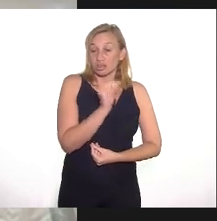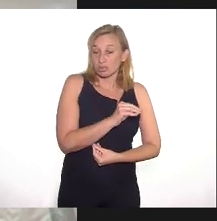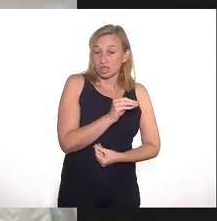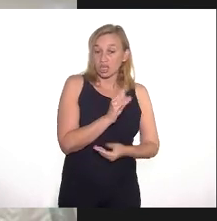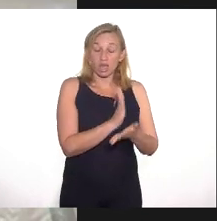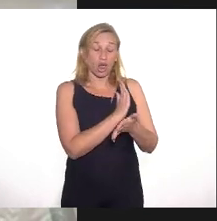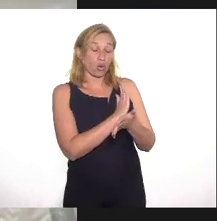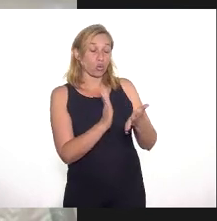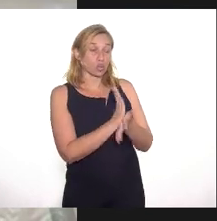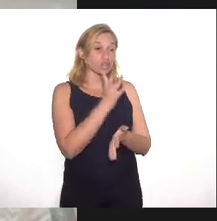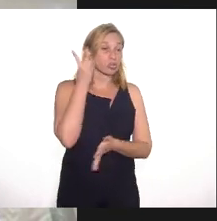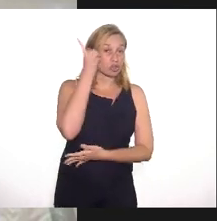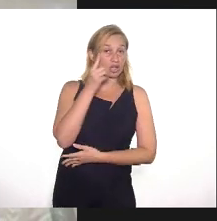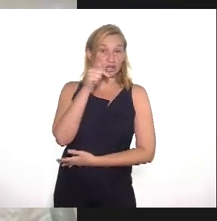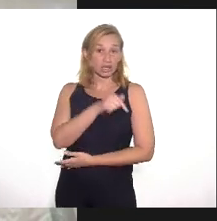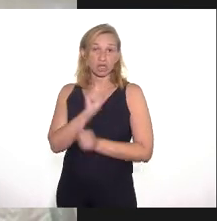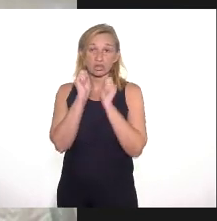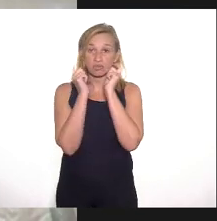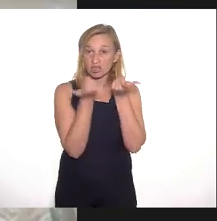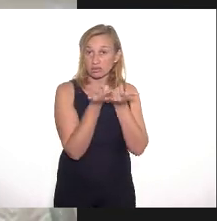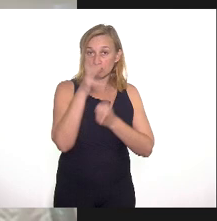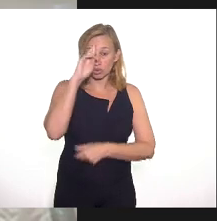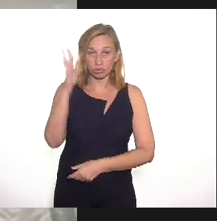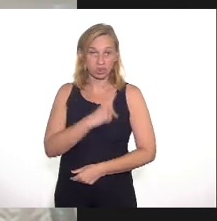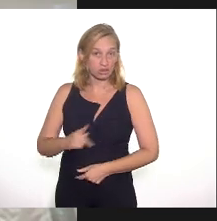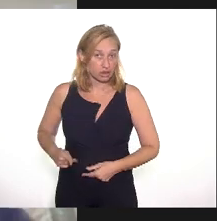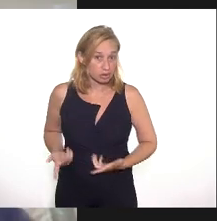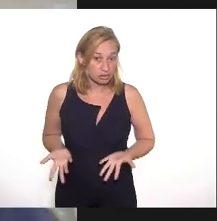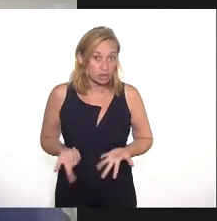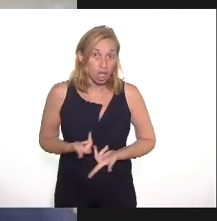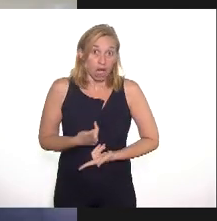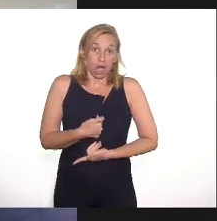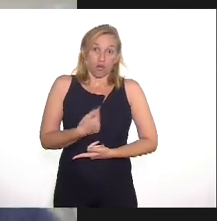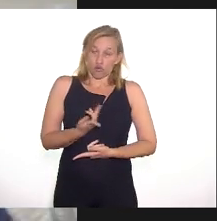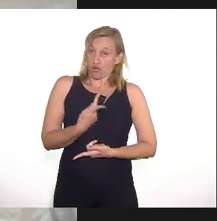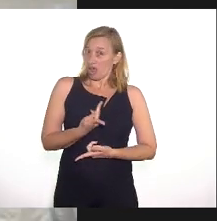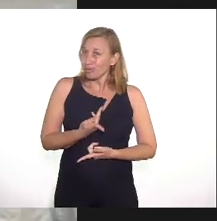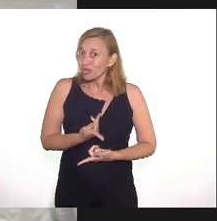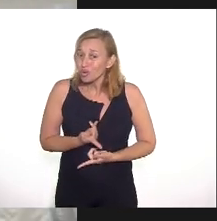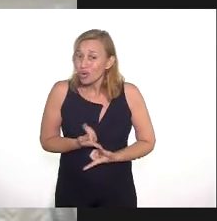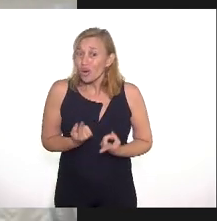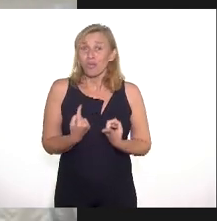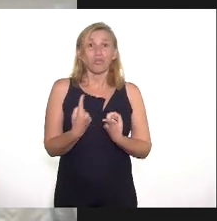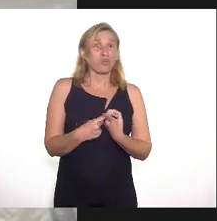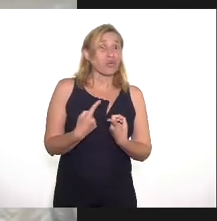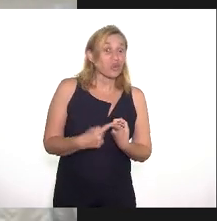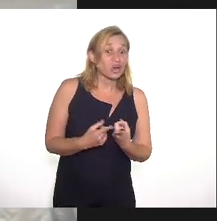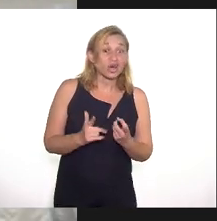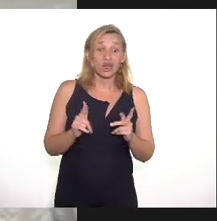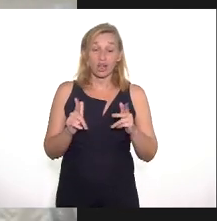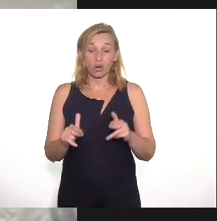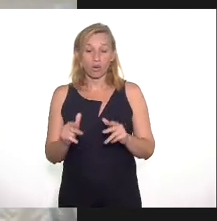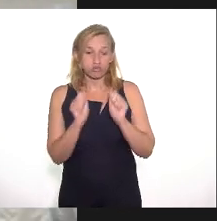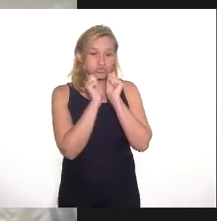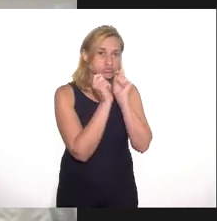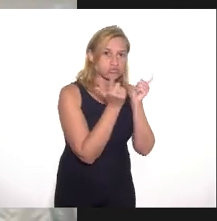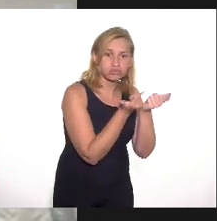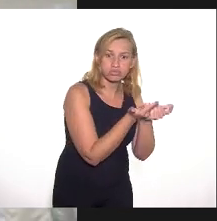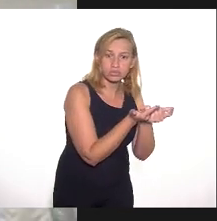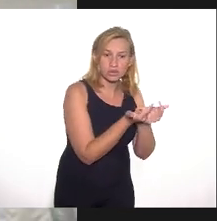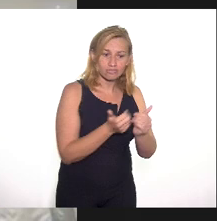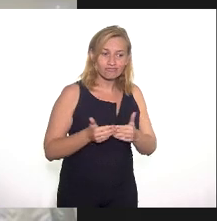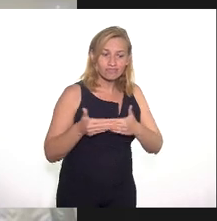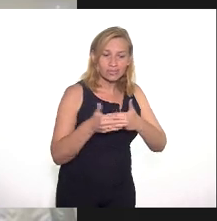alguns parlamentares aqui da Assembleia Legislativa, senhora presidente. Eu digo isso porque, da mesma maneira que essa Assembleia sai